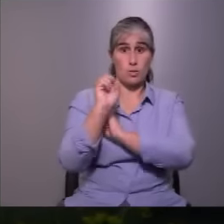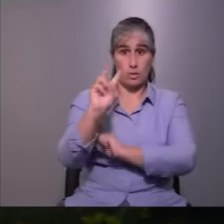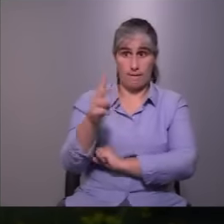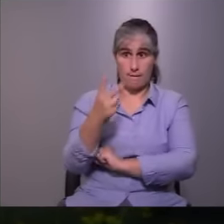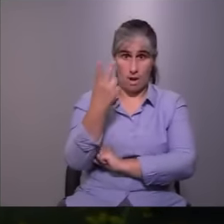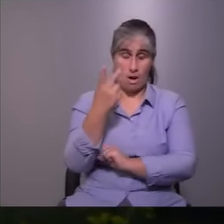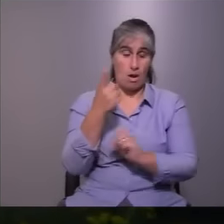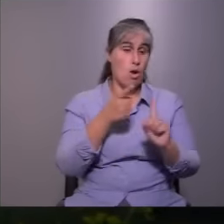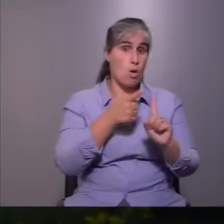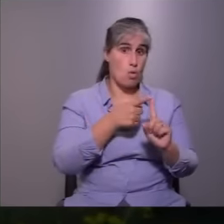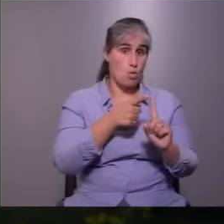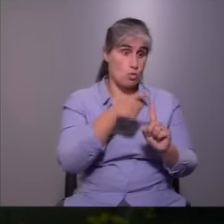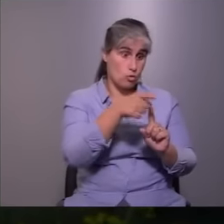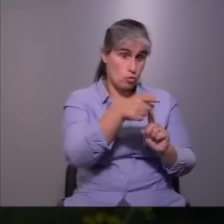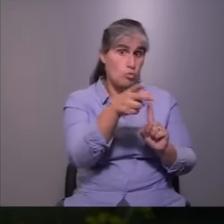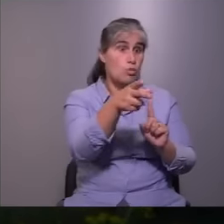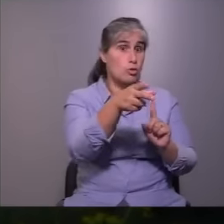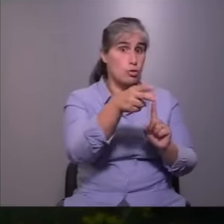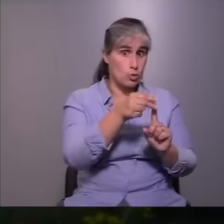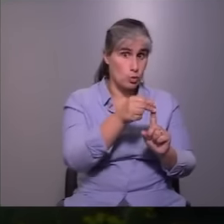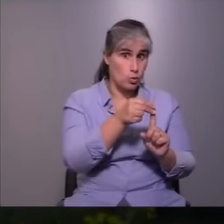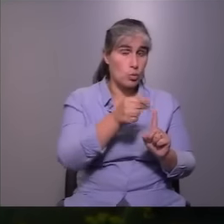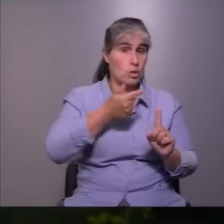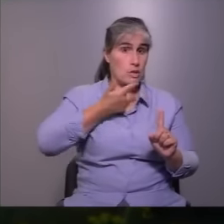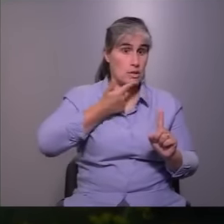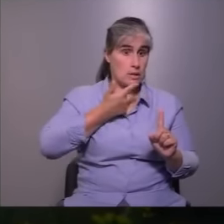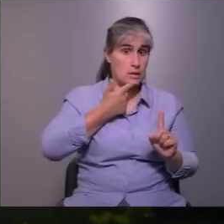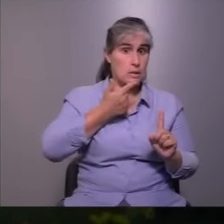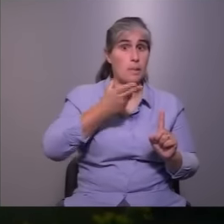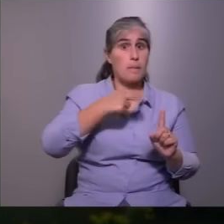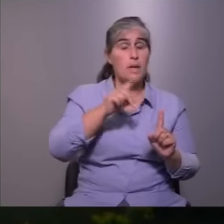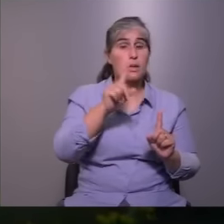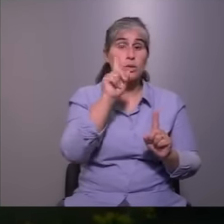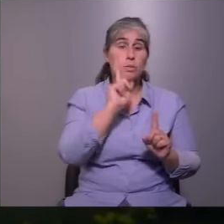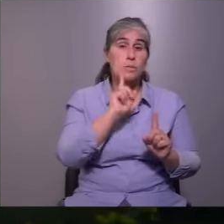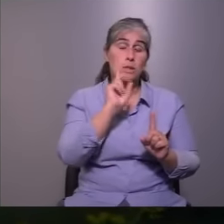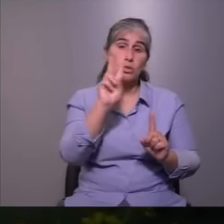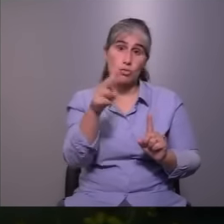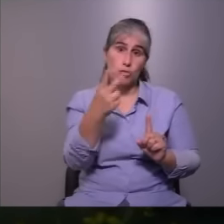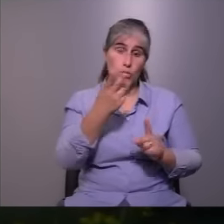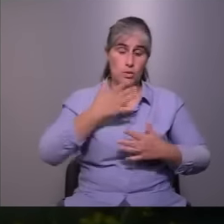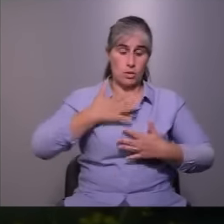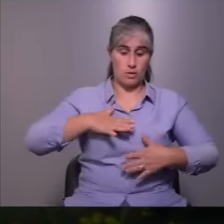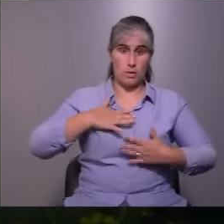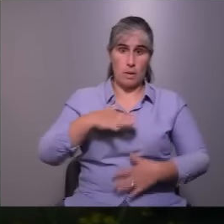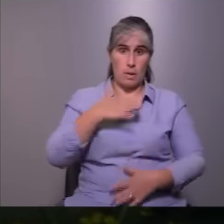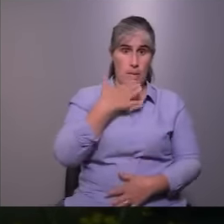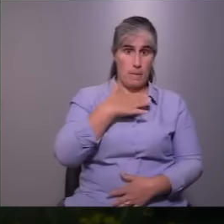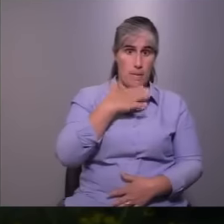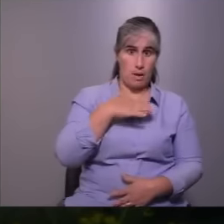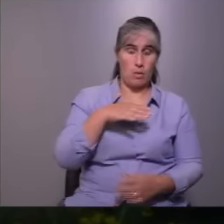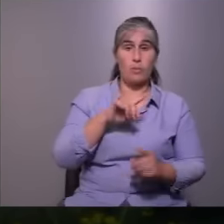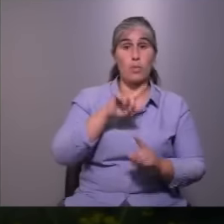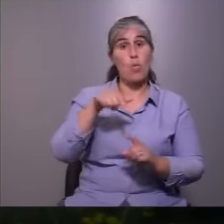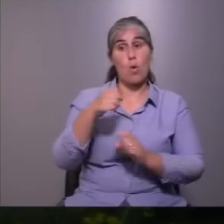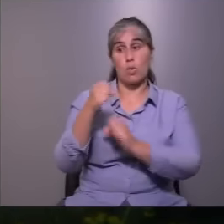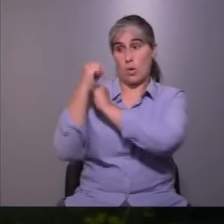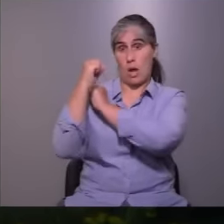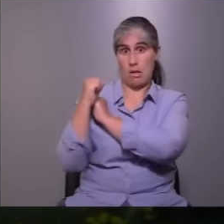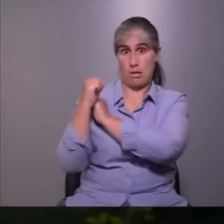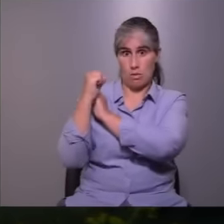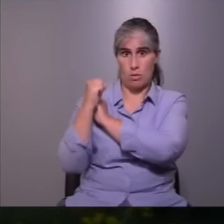Nossa Senhora disse: "Façam dois andores. Um, leva-o tu com a Jacinta e mais duas